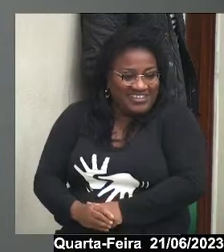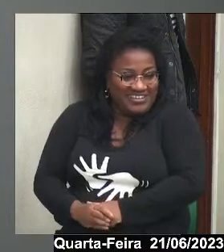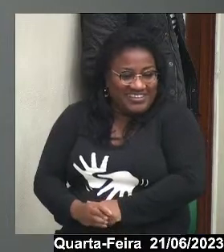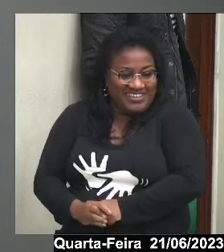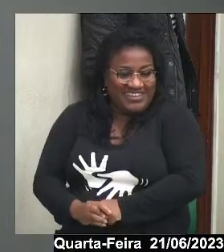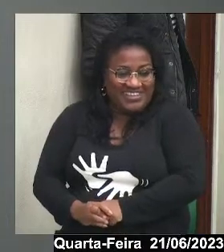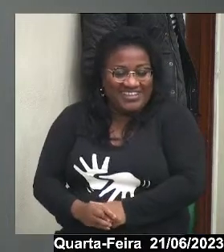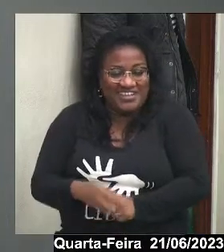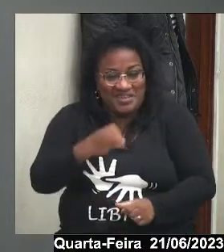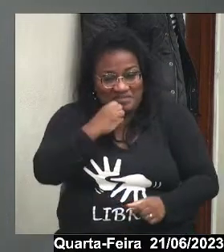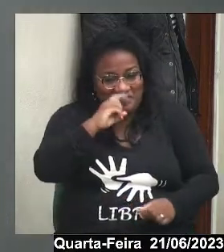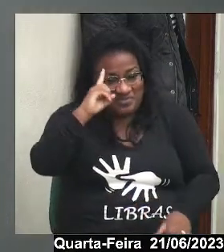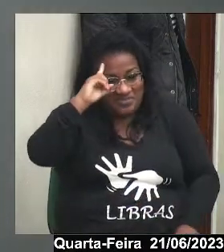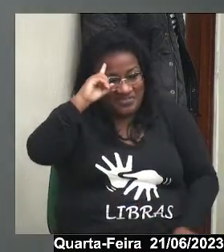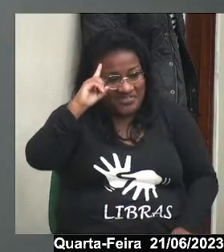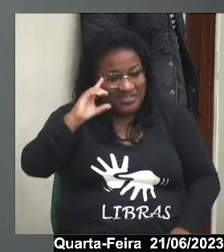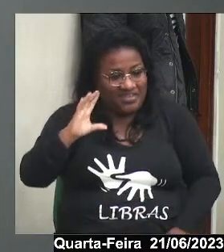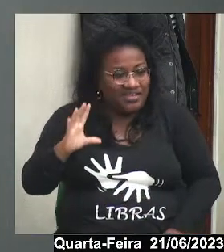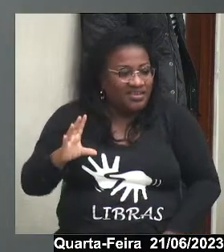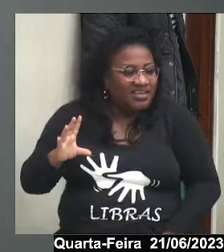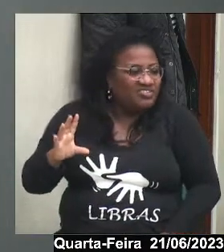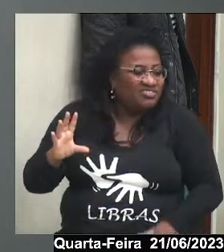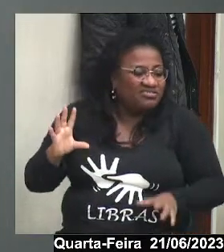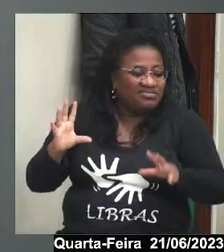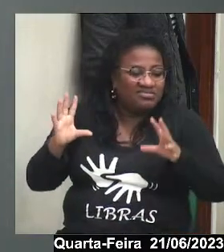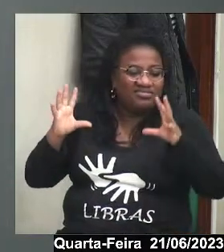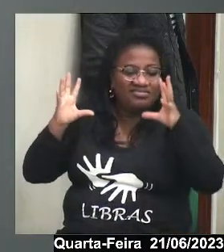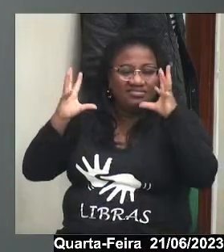Bom dia a todos novamente, cumprimentar aí